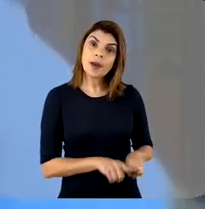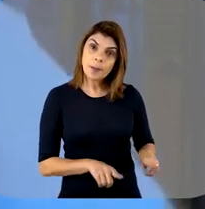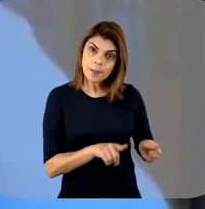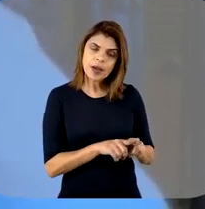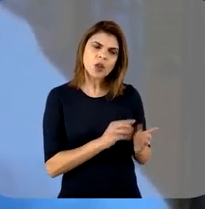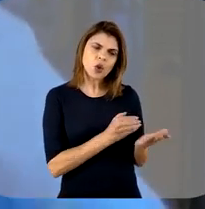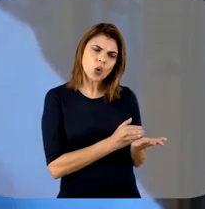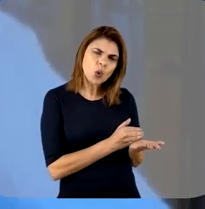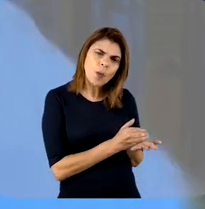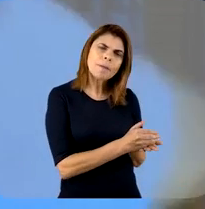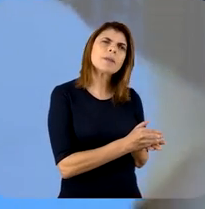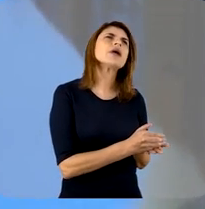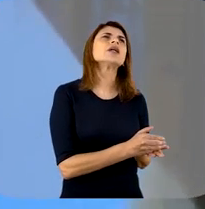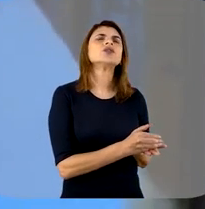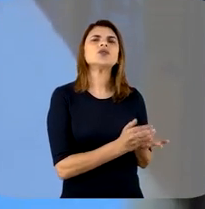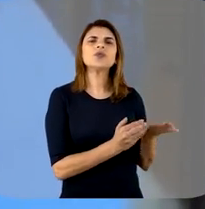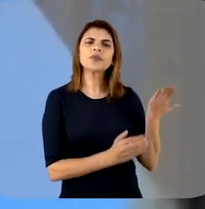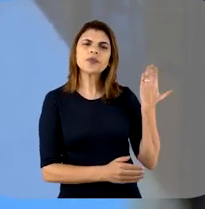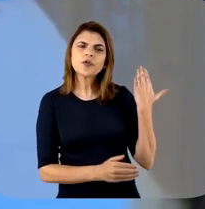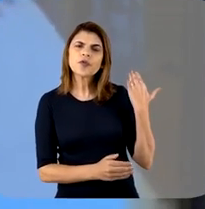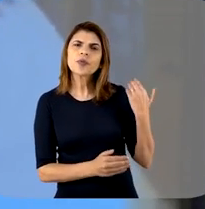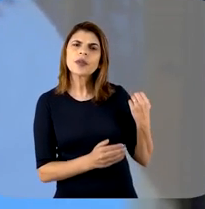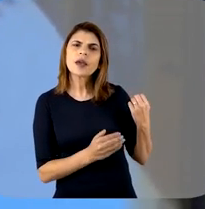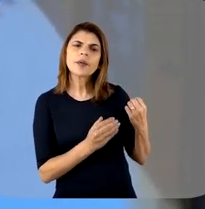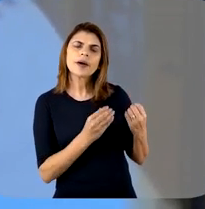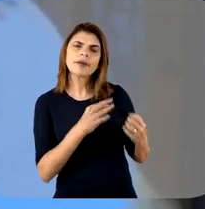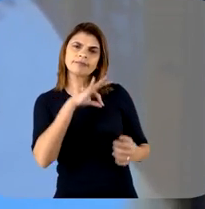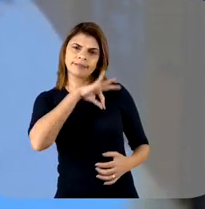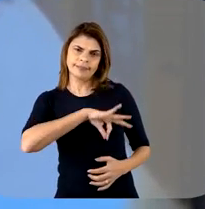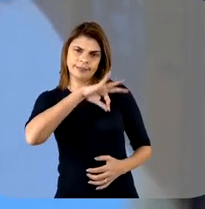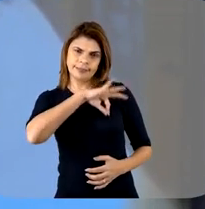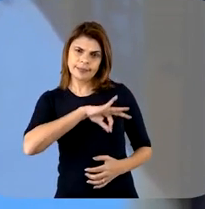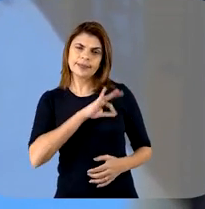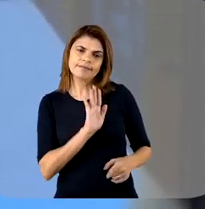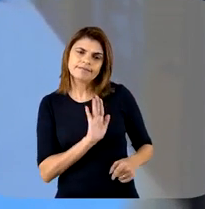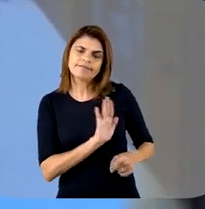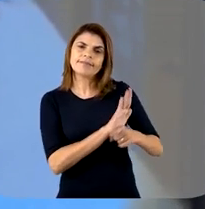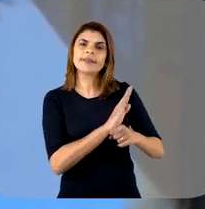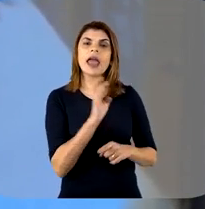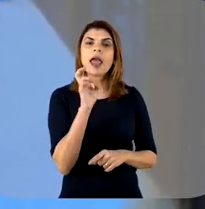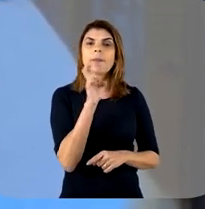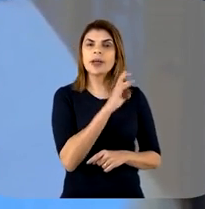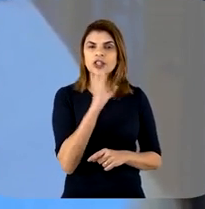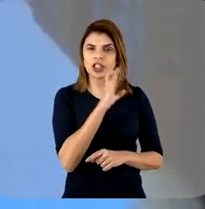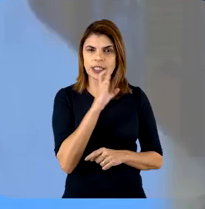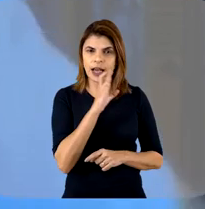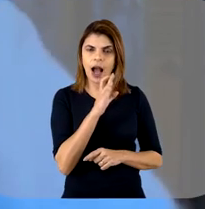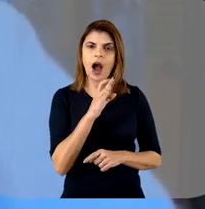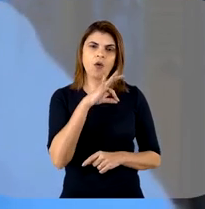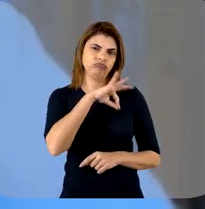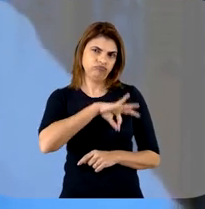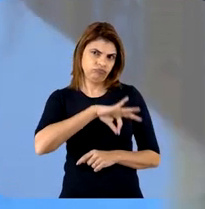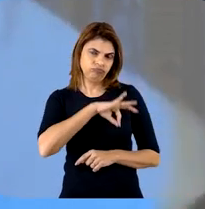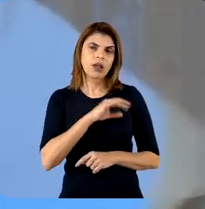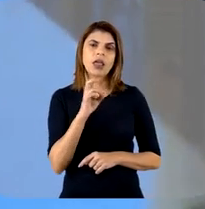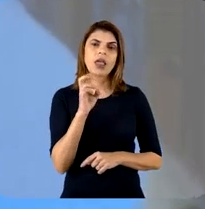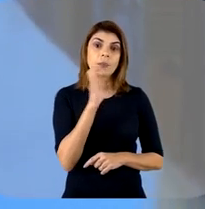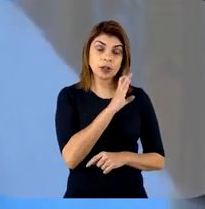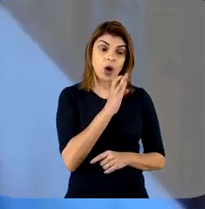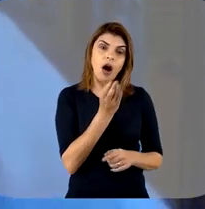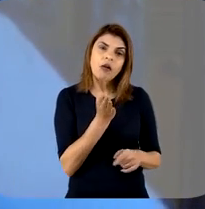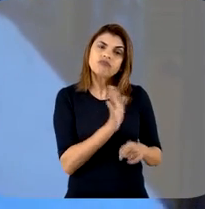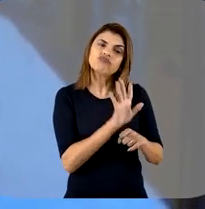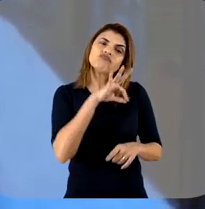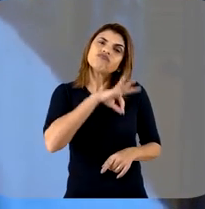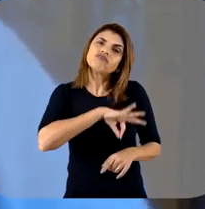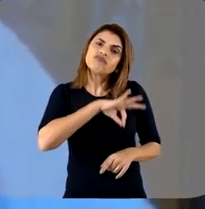no início, um auxílio emergencial, né, que foi muito importante, né, para manter toda